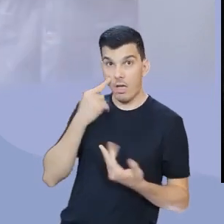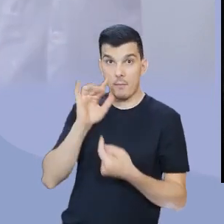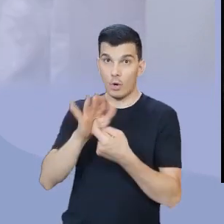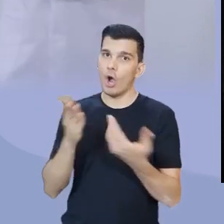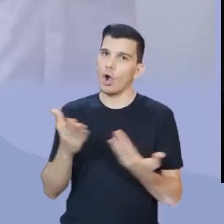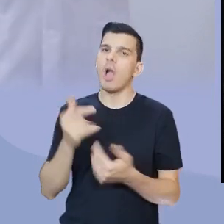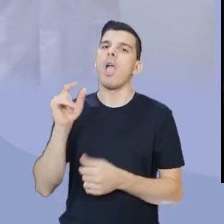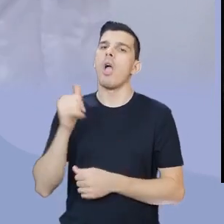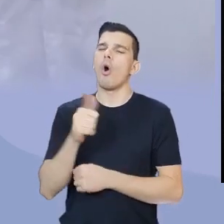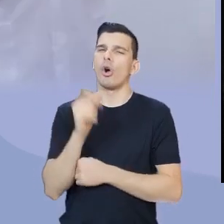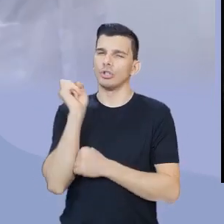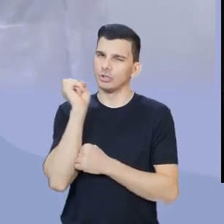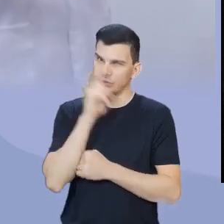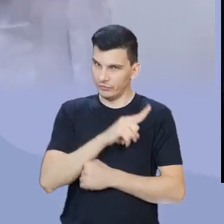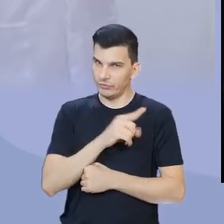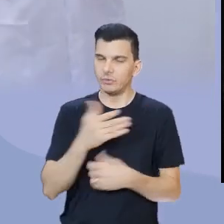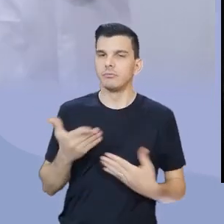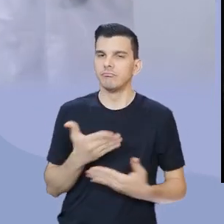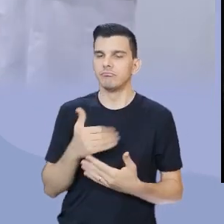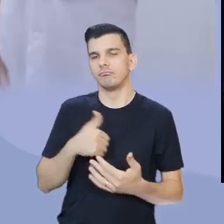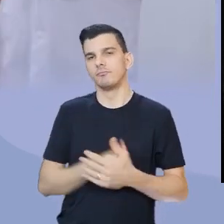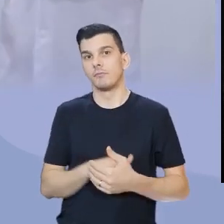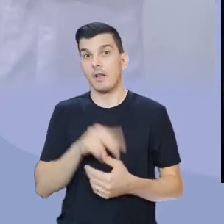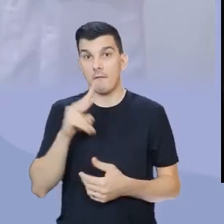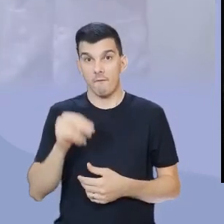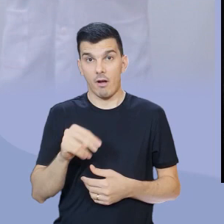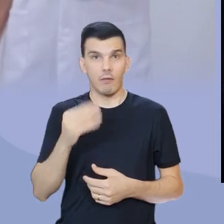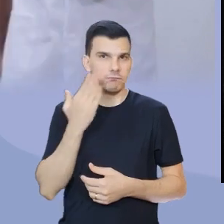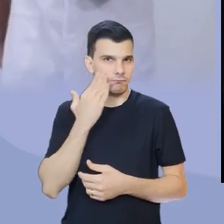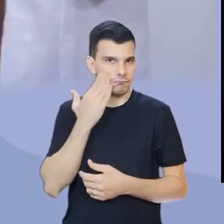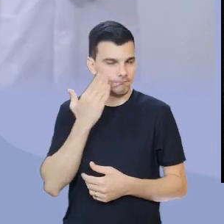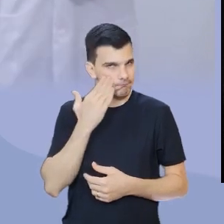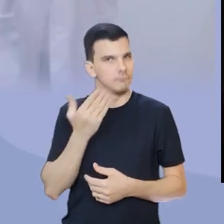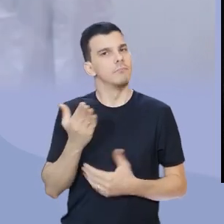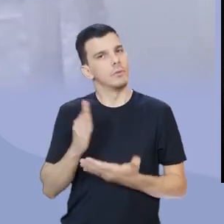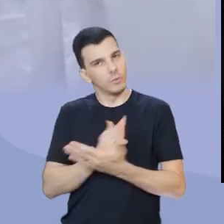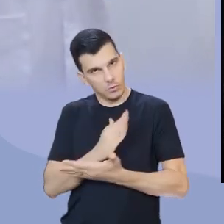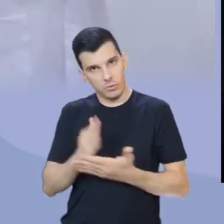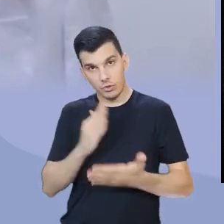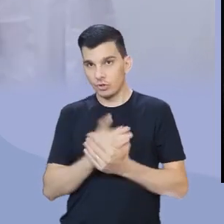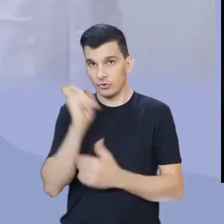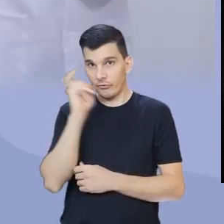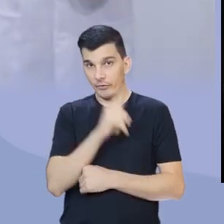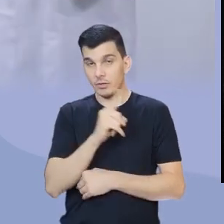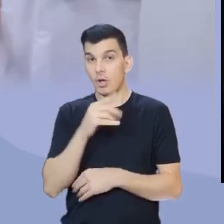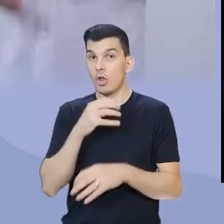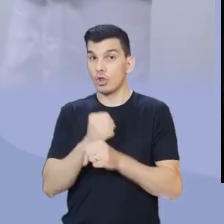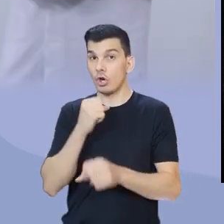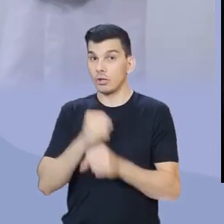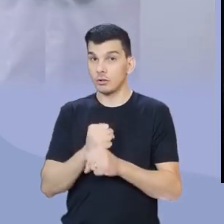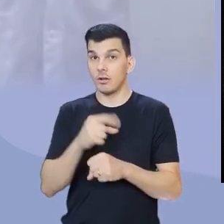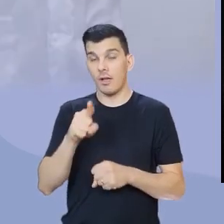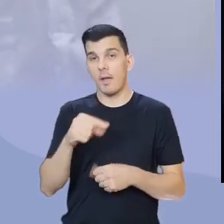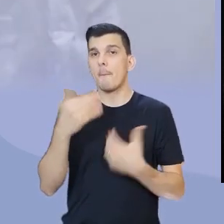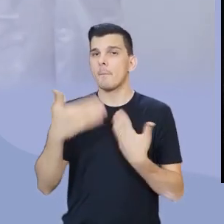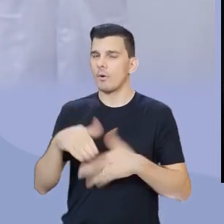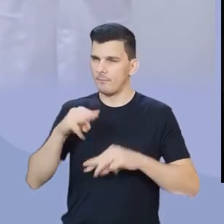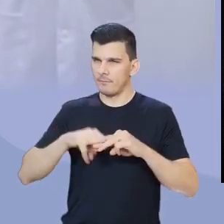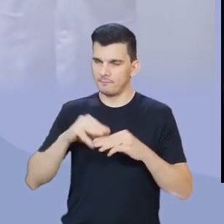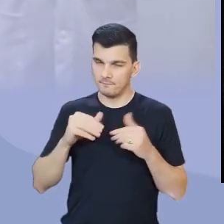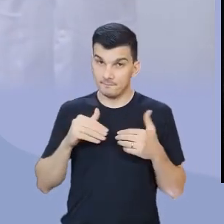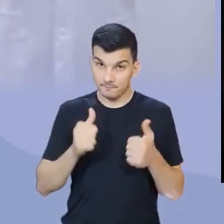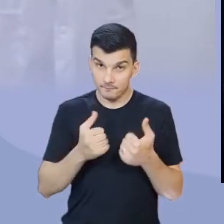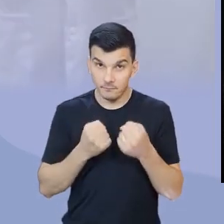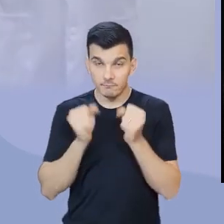conta das 11 questões difíceis, que você vai beliscar umas questões difíceis lá e a sua maior nota no Enem vai ser na prova de matemática.